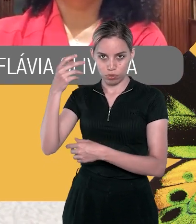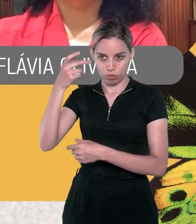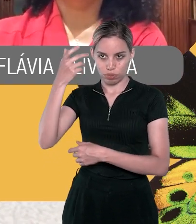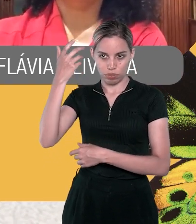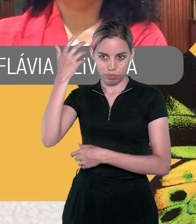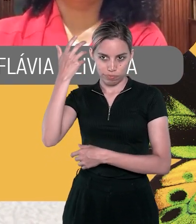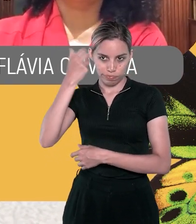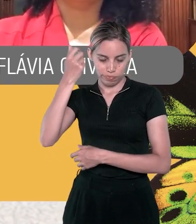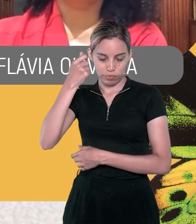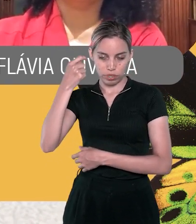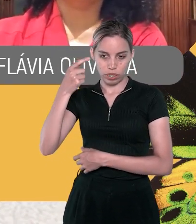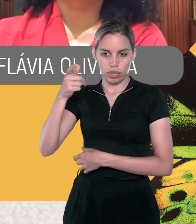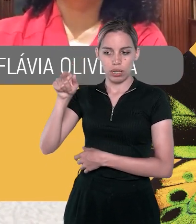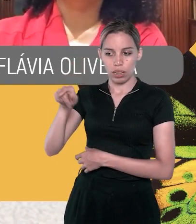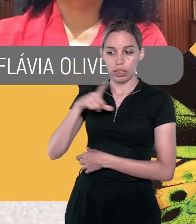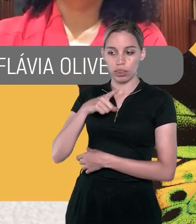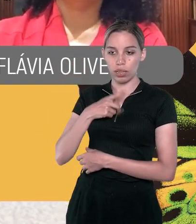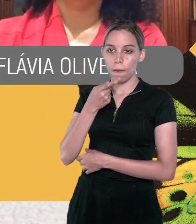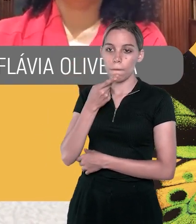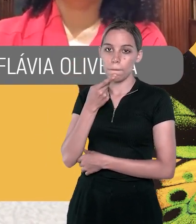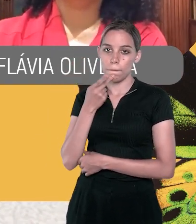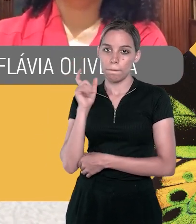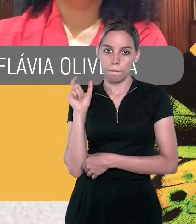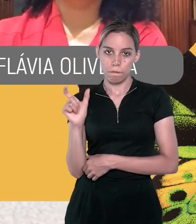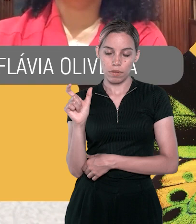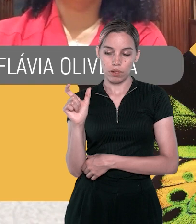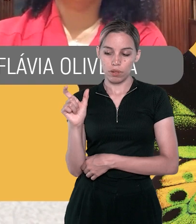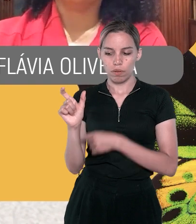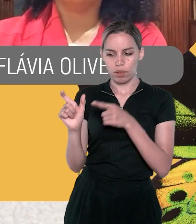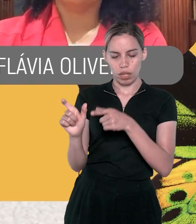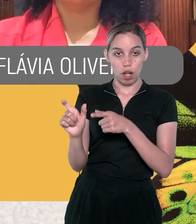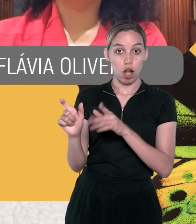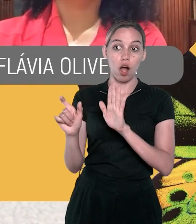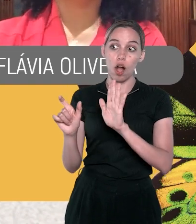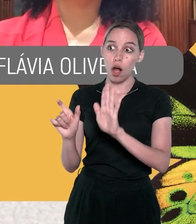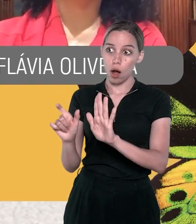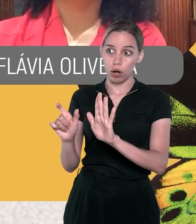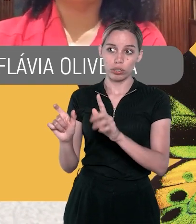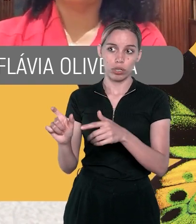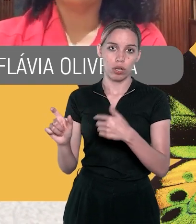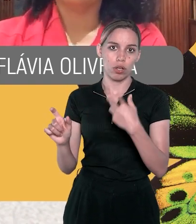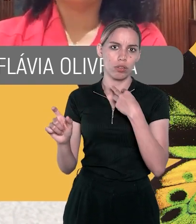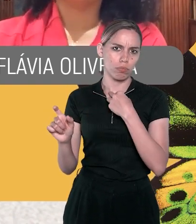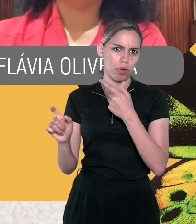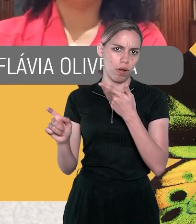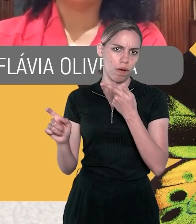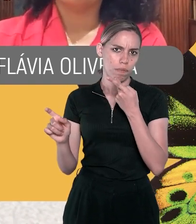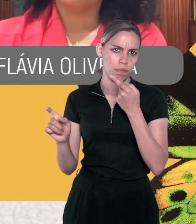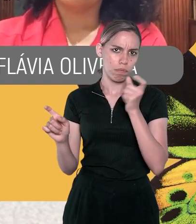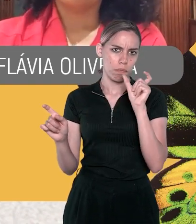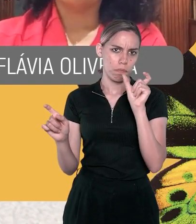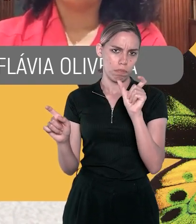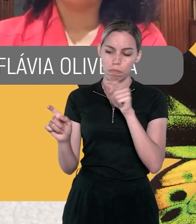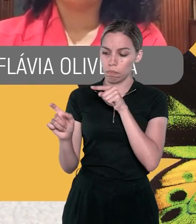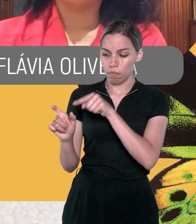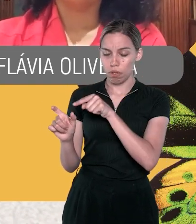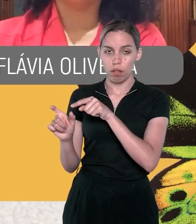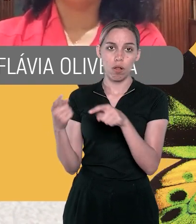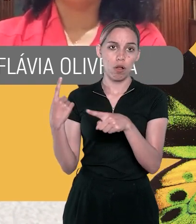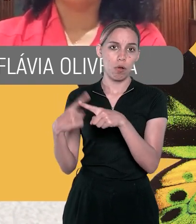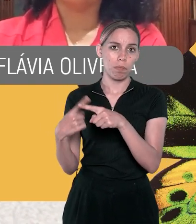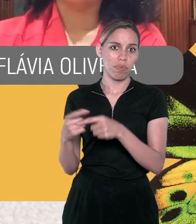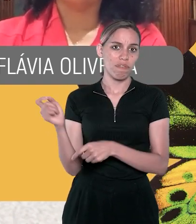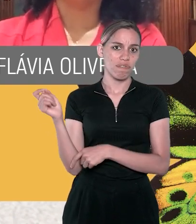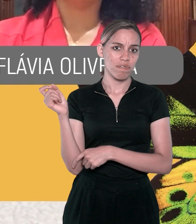isso aí é feio de falar, então tá bom, não fala, mas também não fala que é feio, nem lembra mais disso. Vamos esquecer. Não, vamos esquecer